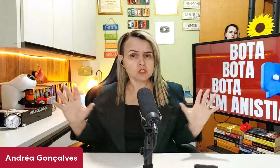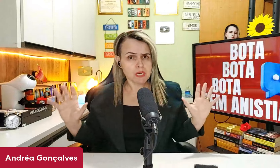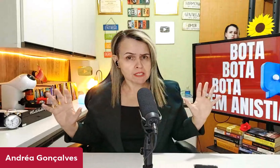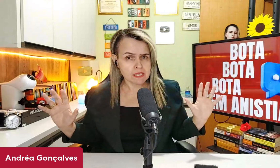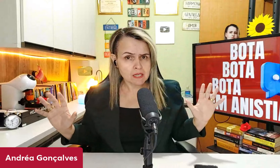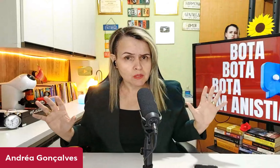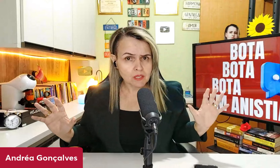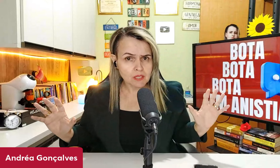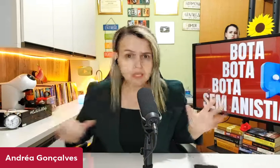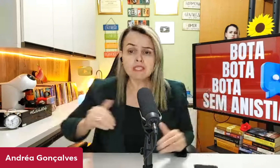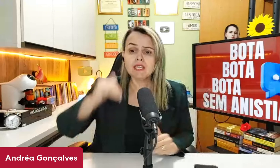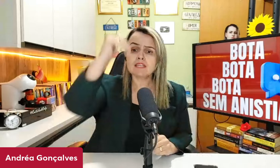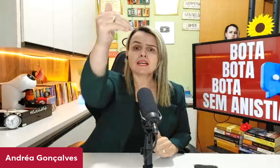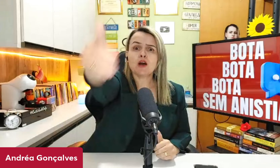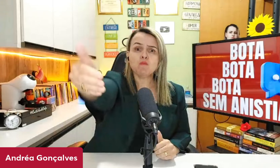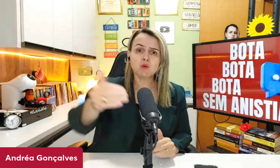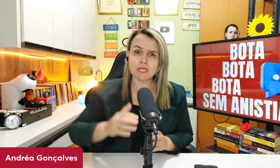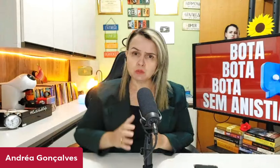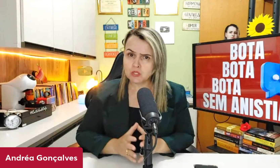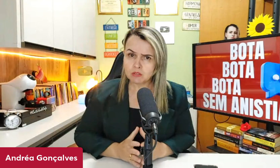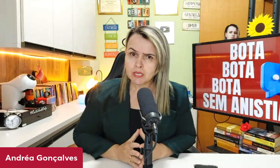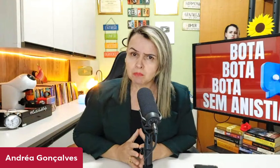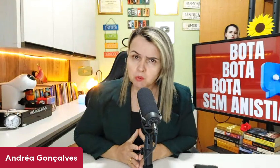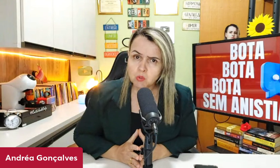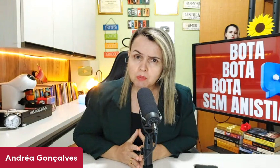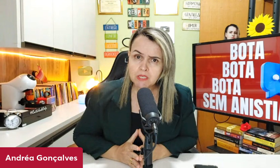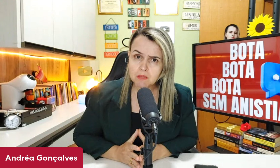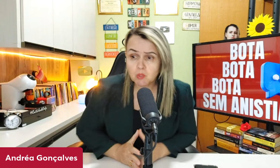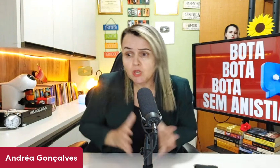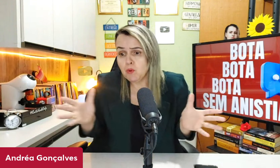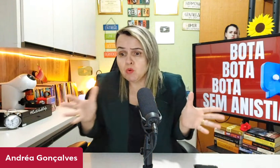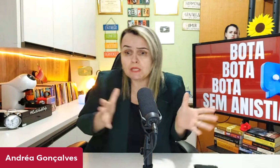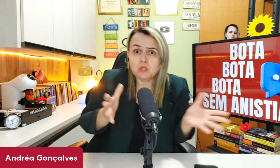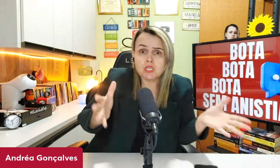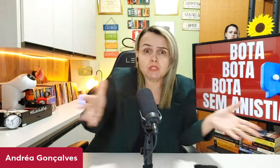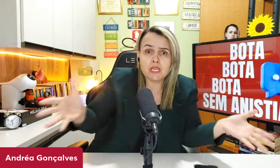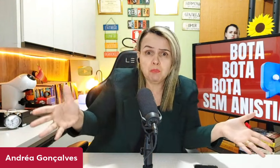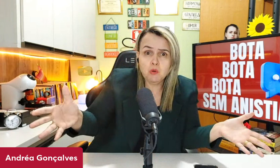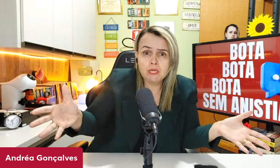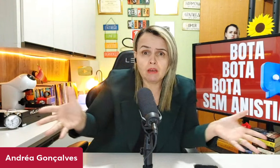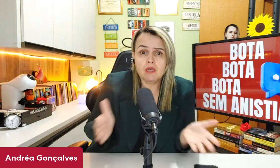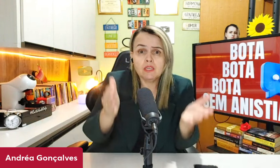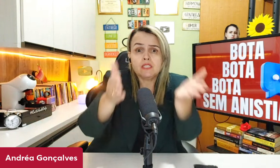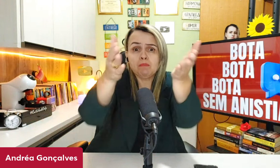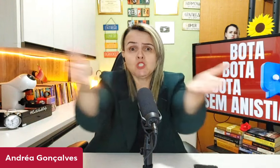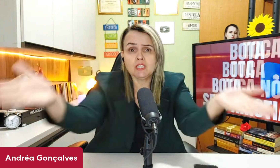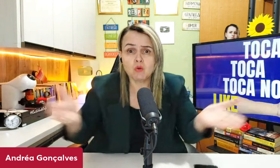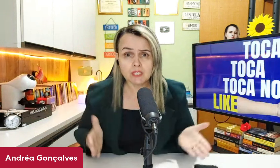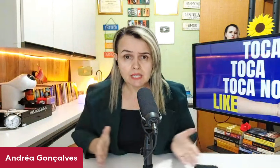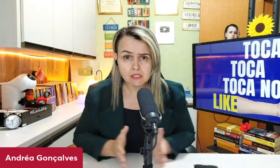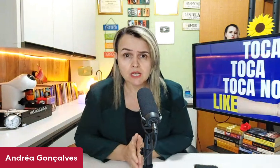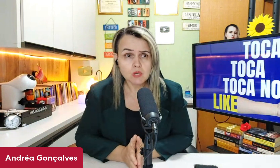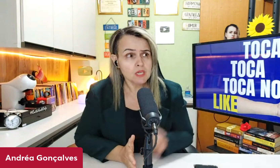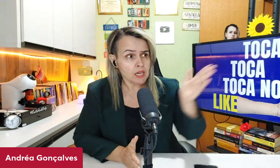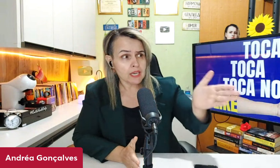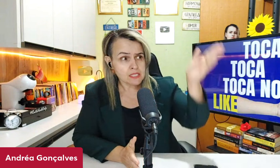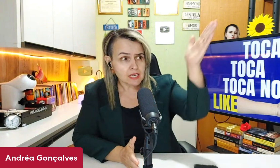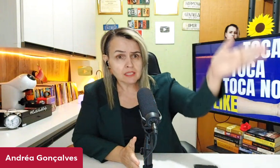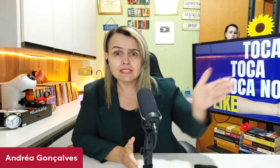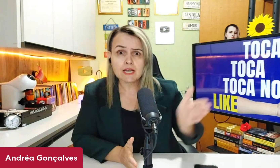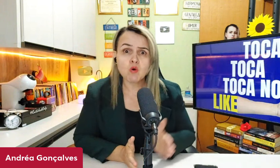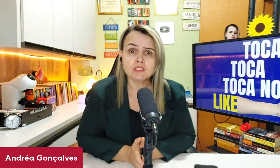alexand Demis não vai ter que atacar O Procurador Geral da República porque é o procurador-geral da República que tá pedindo a condenação